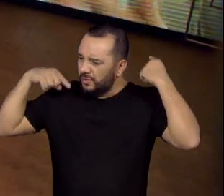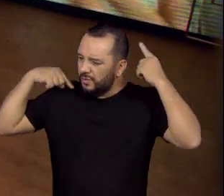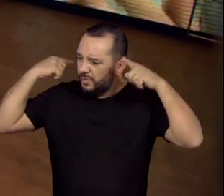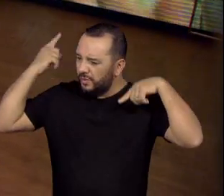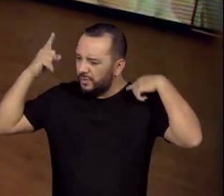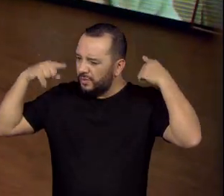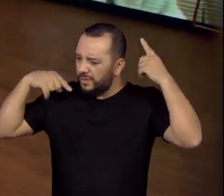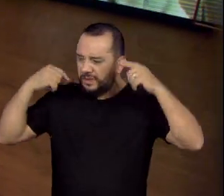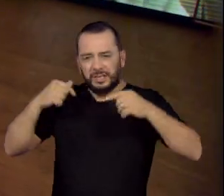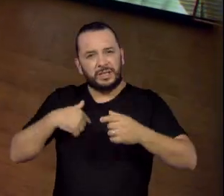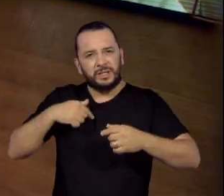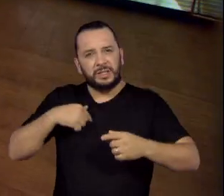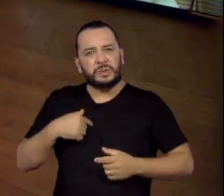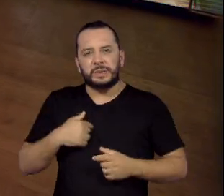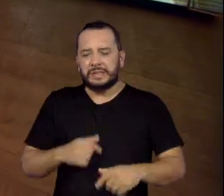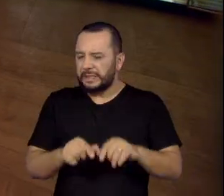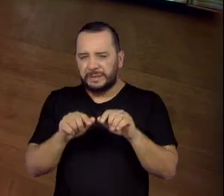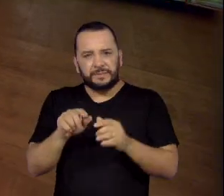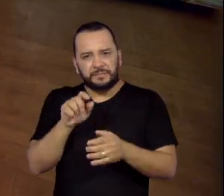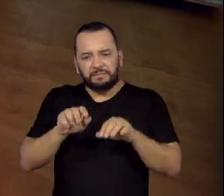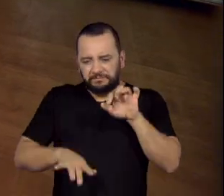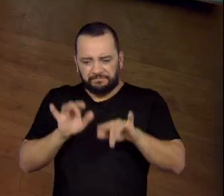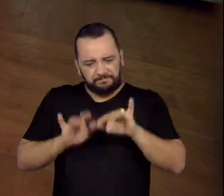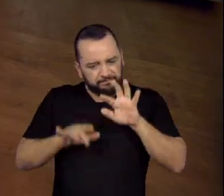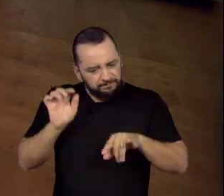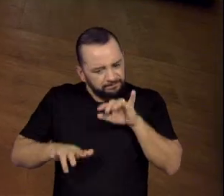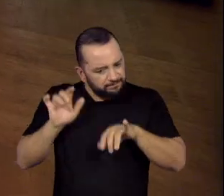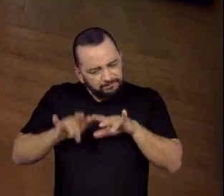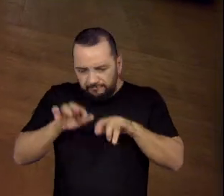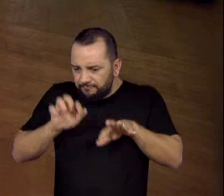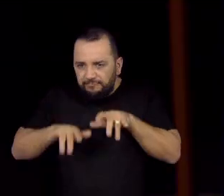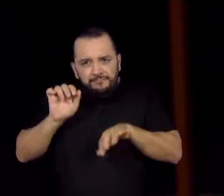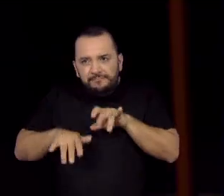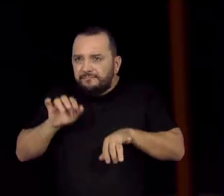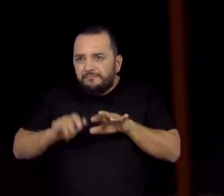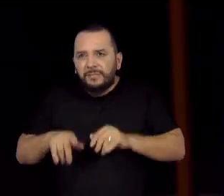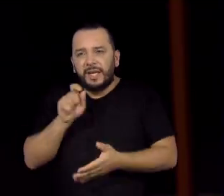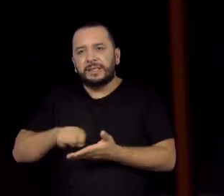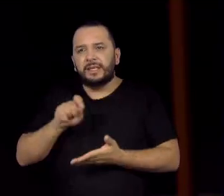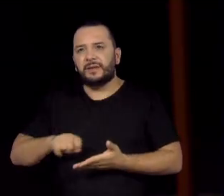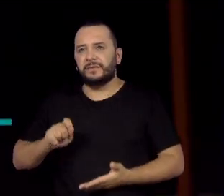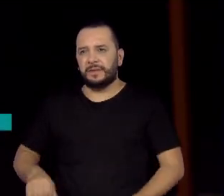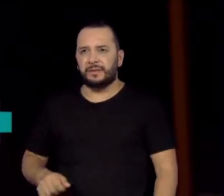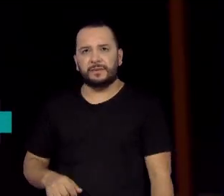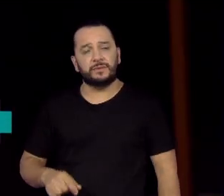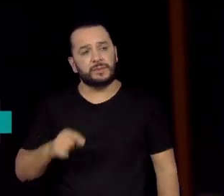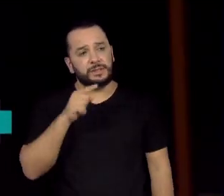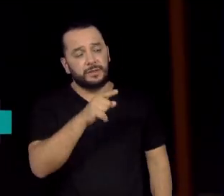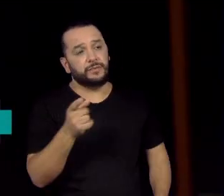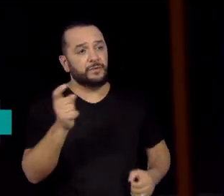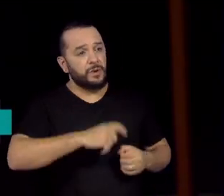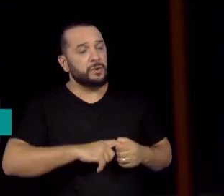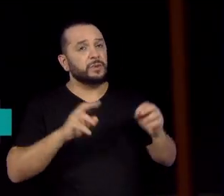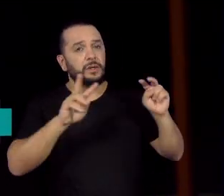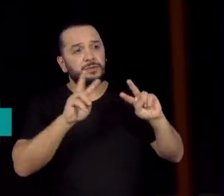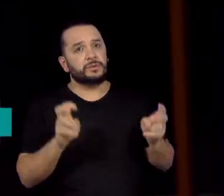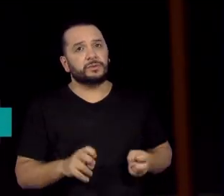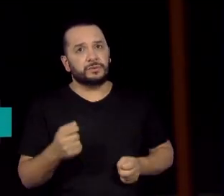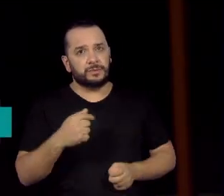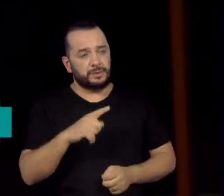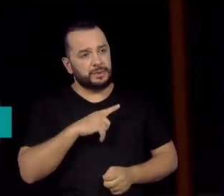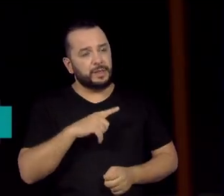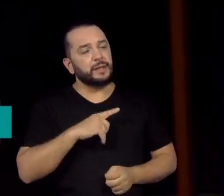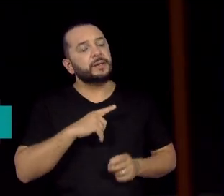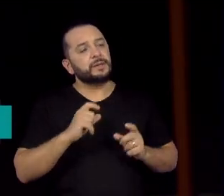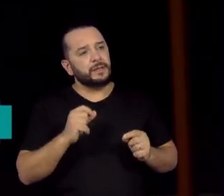muito divertido, muito louco, e me sentia mal à medida que eu escrevia. Você retoma esses assuntos no livro Desta Terra Nada